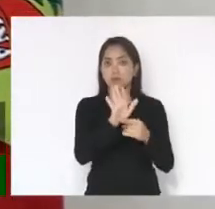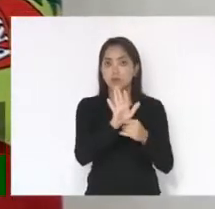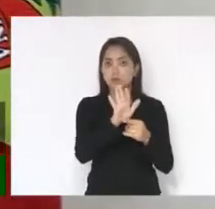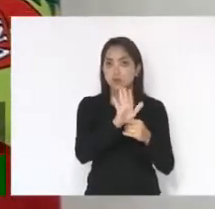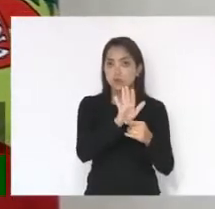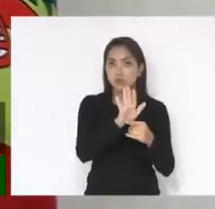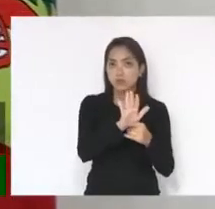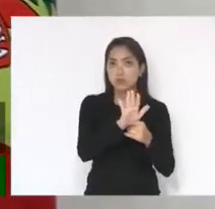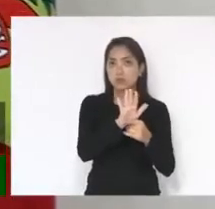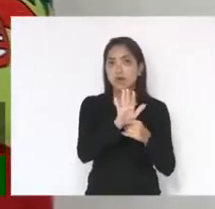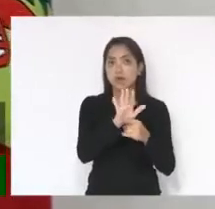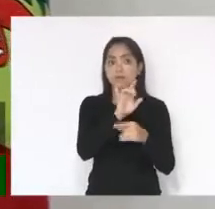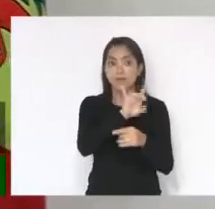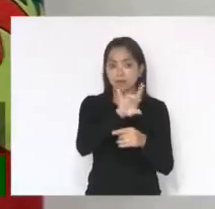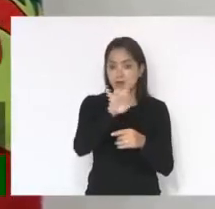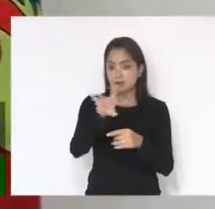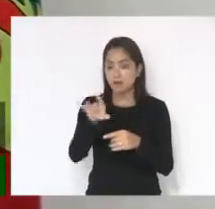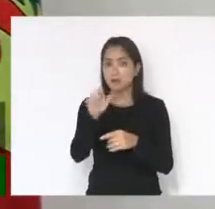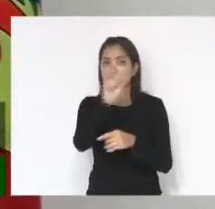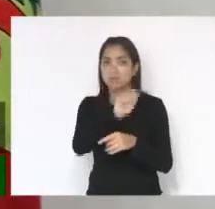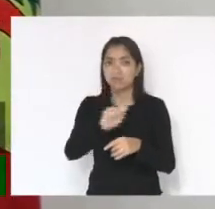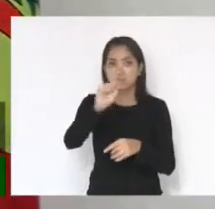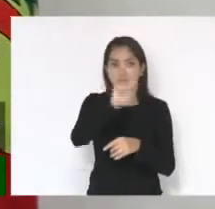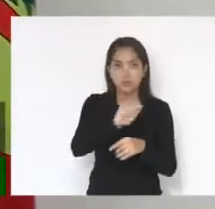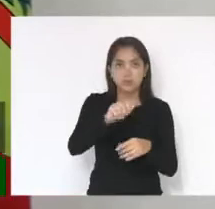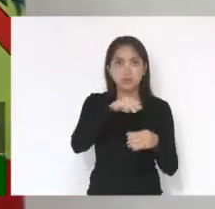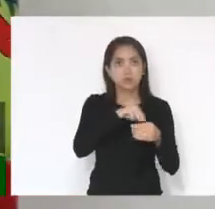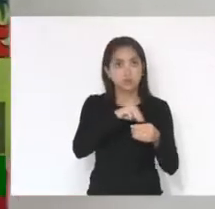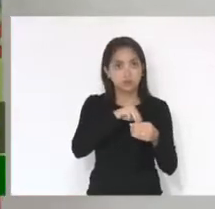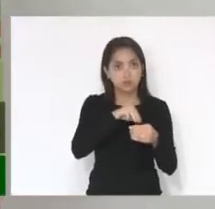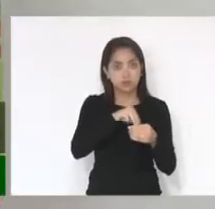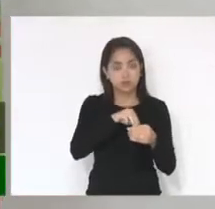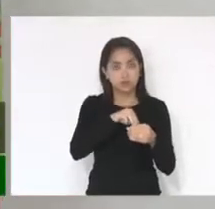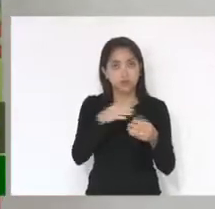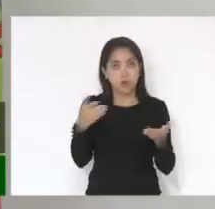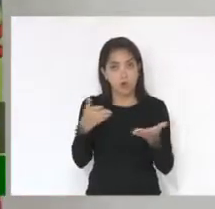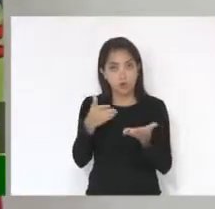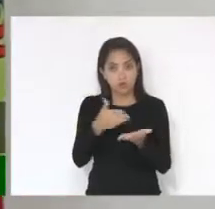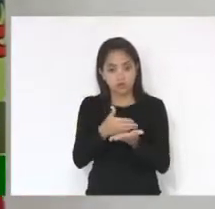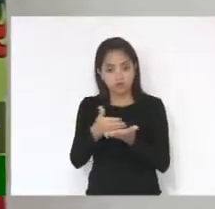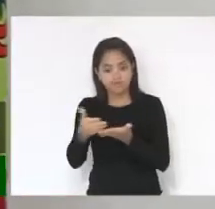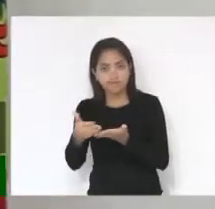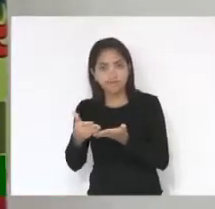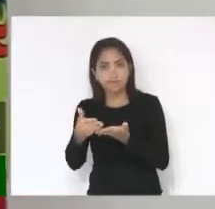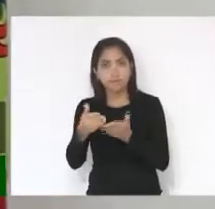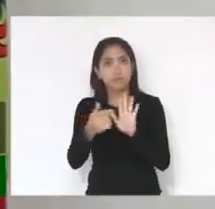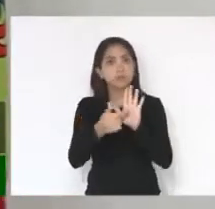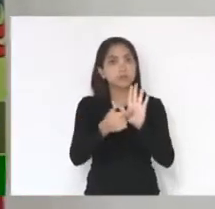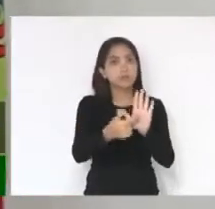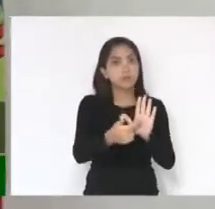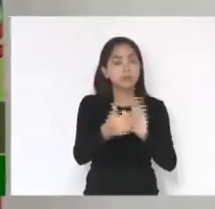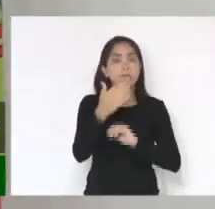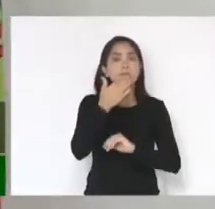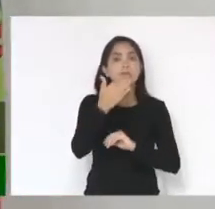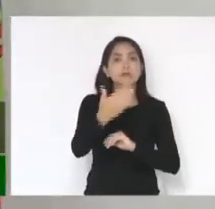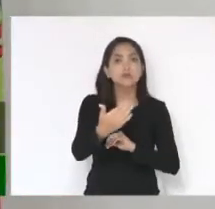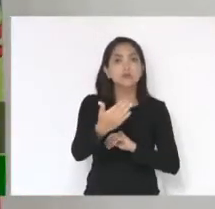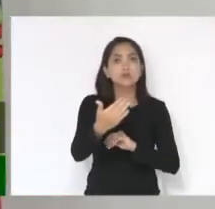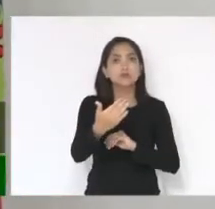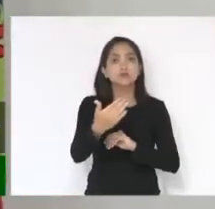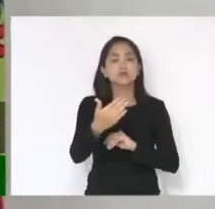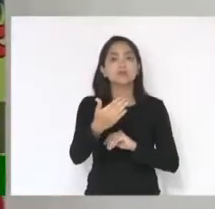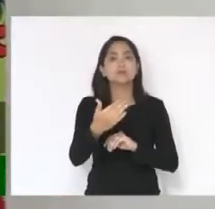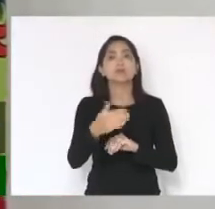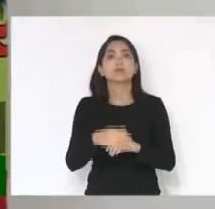para cada associação de municípios. Hoje, dei entrada numa indicação solicitando que essas usinas